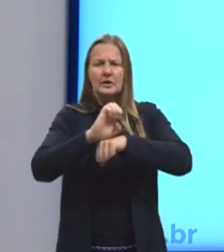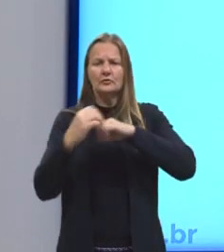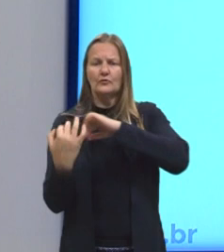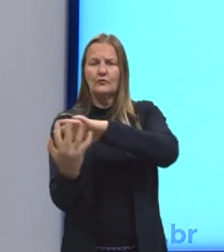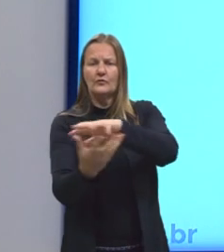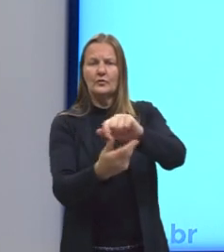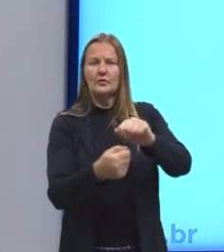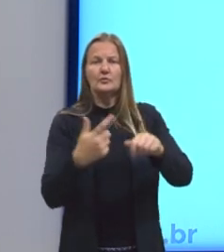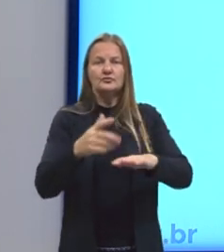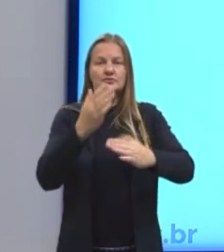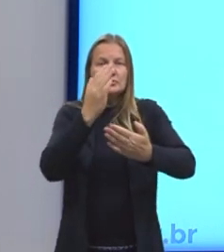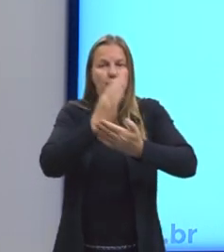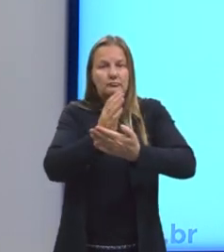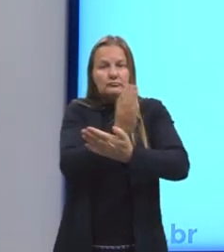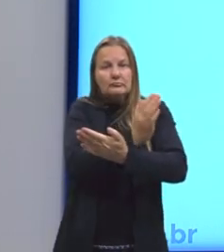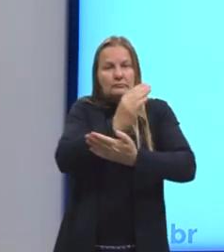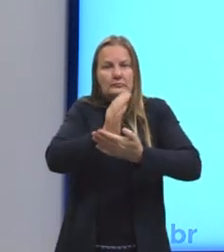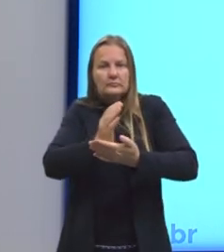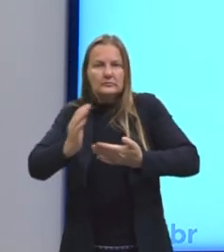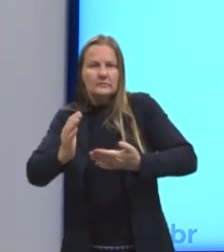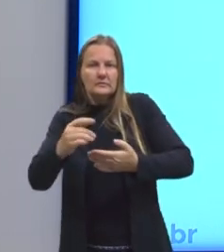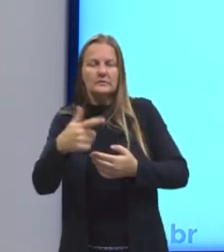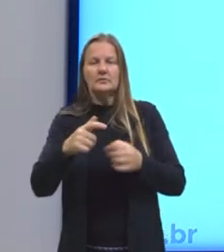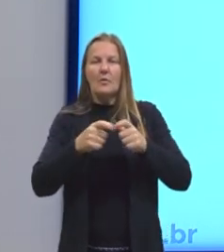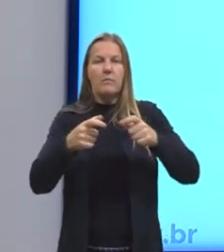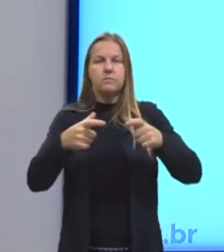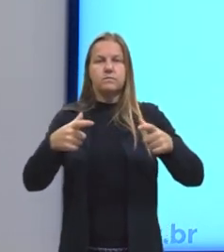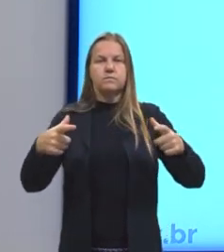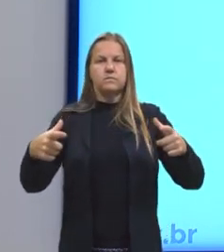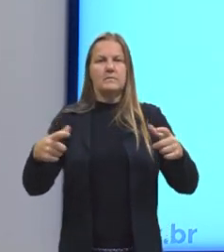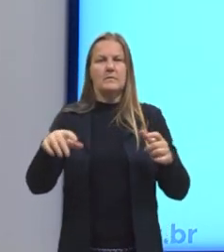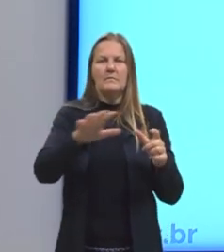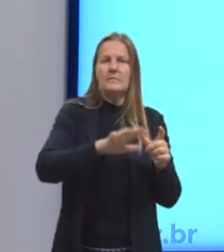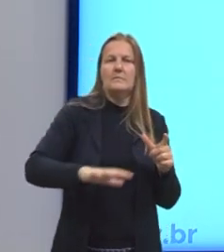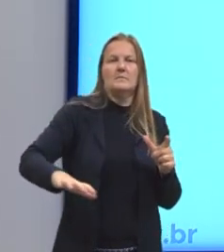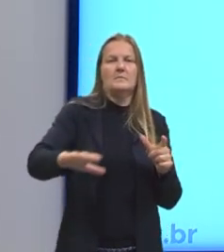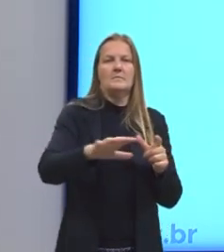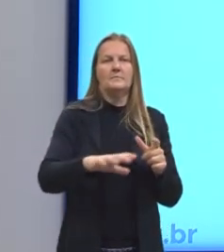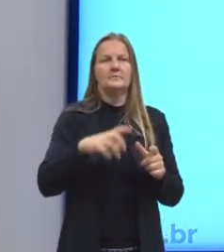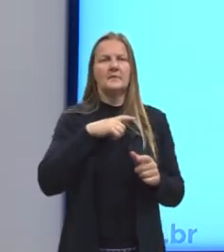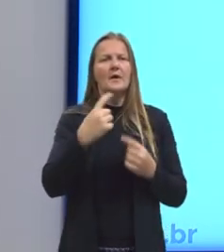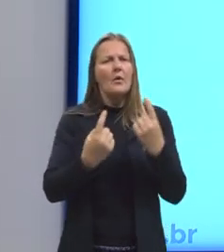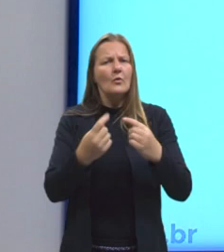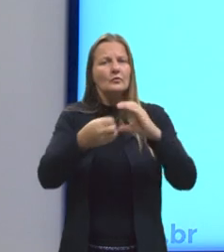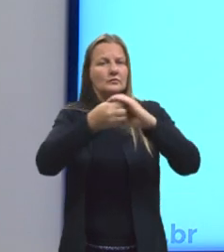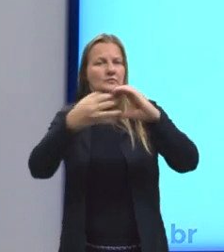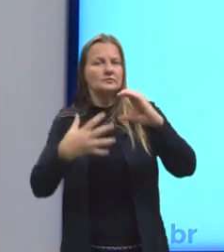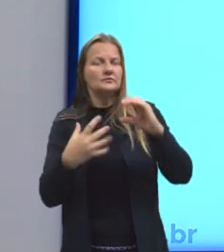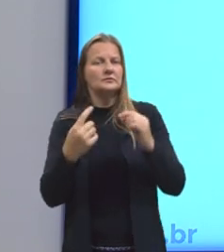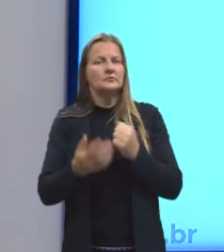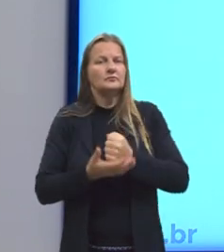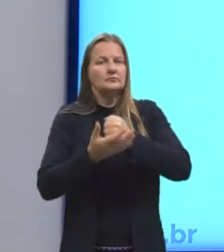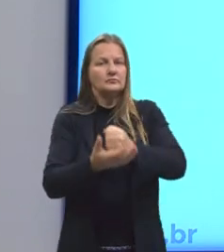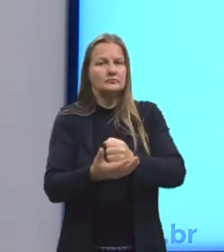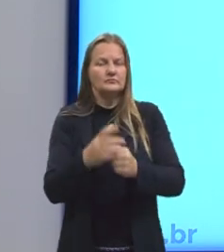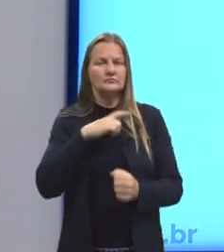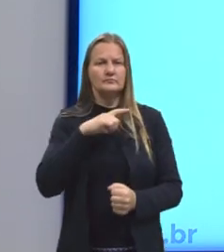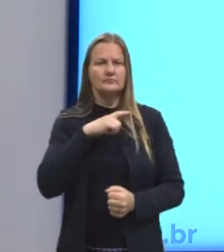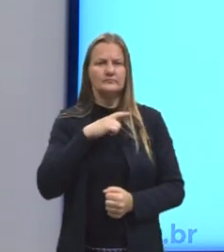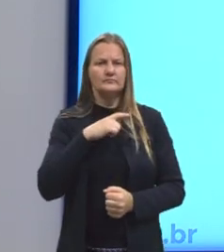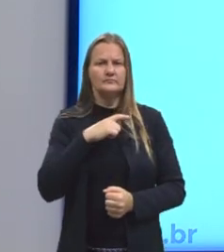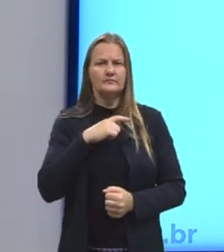fronteiras e se expandir o máximo possível né O que alguns fatores que favorecem na